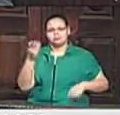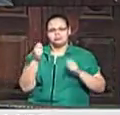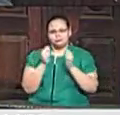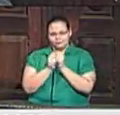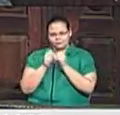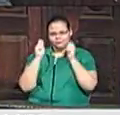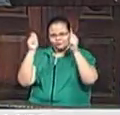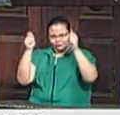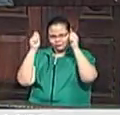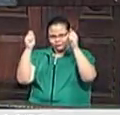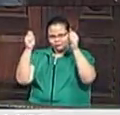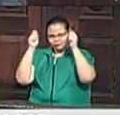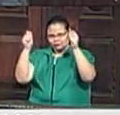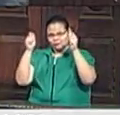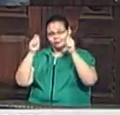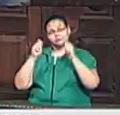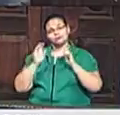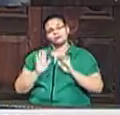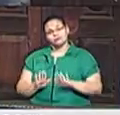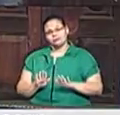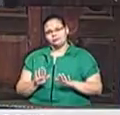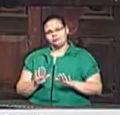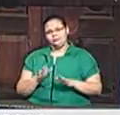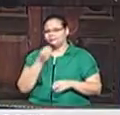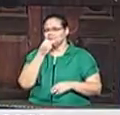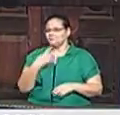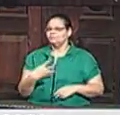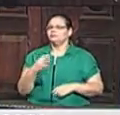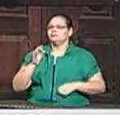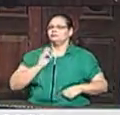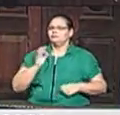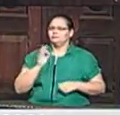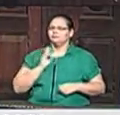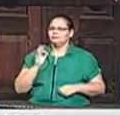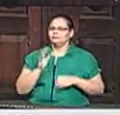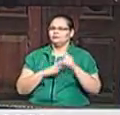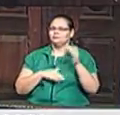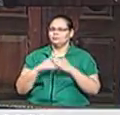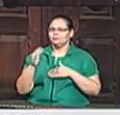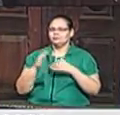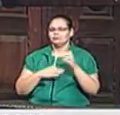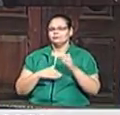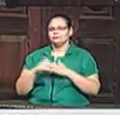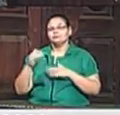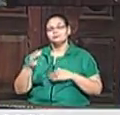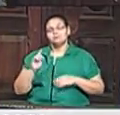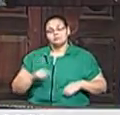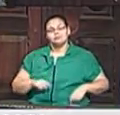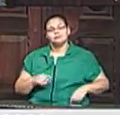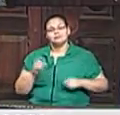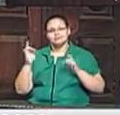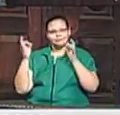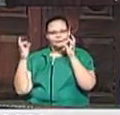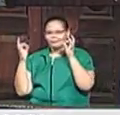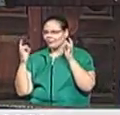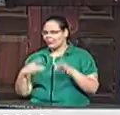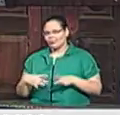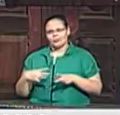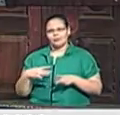estavam reivindicando. Mas pelo menos 2 policiais militares do batalhão de choque abandonaram